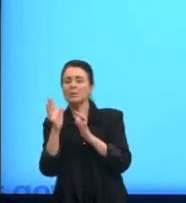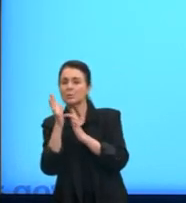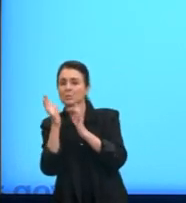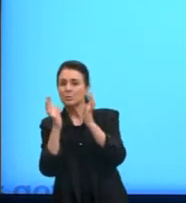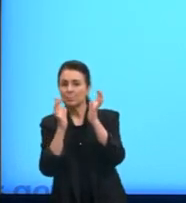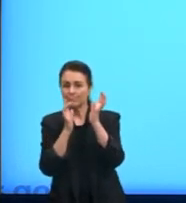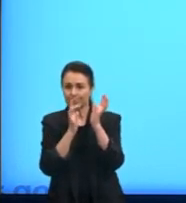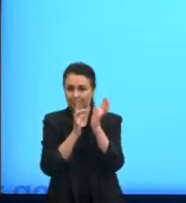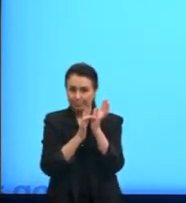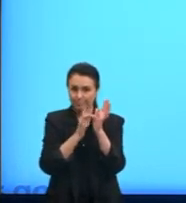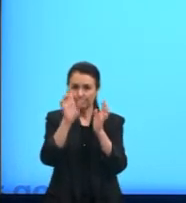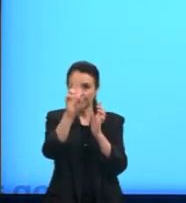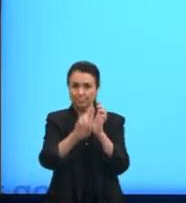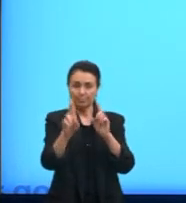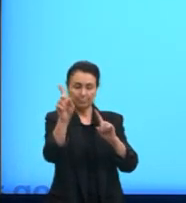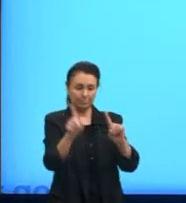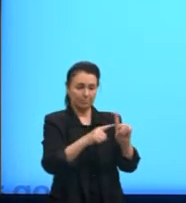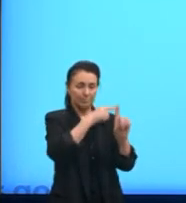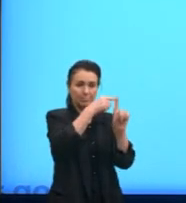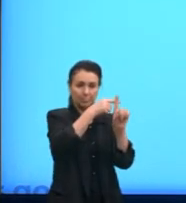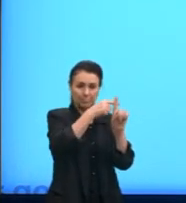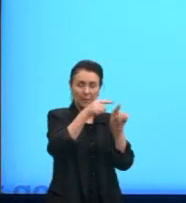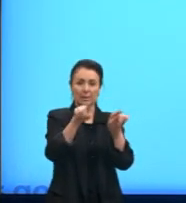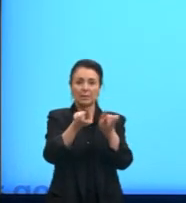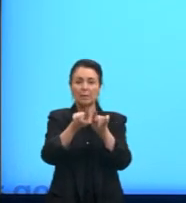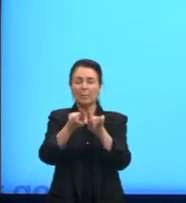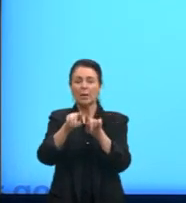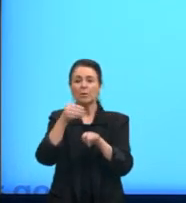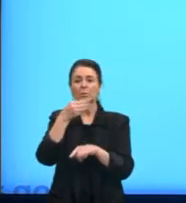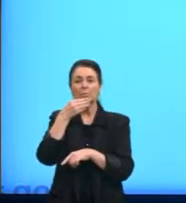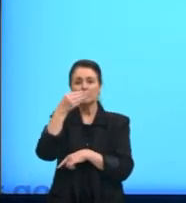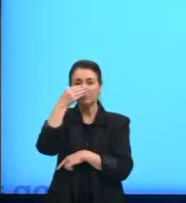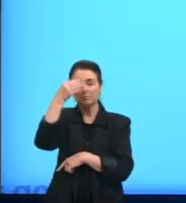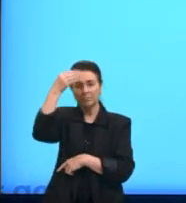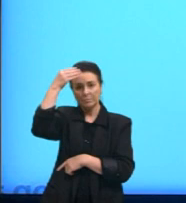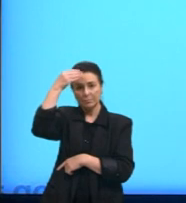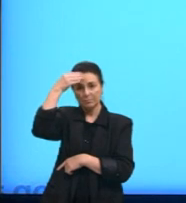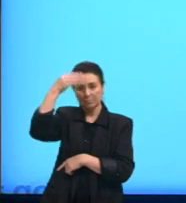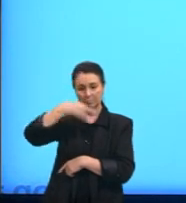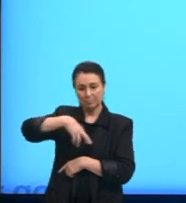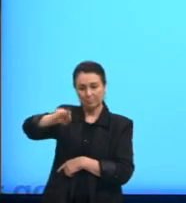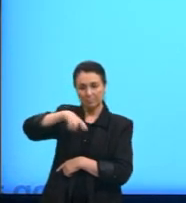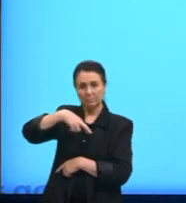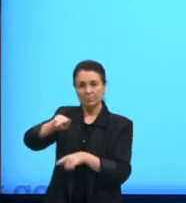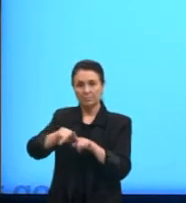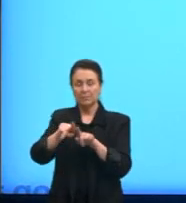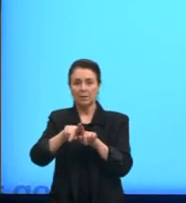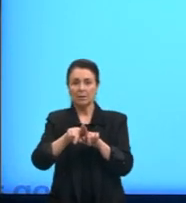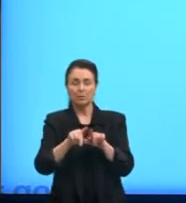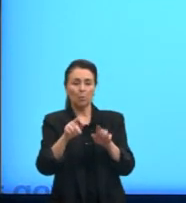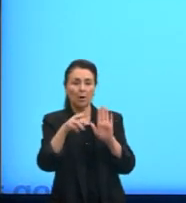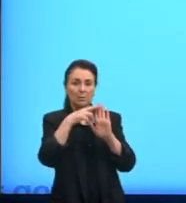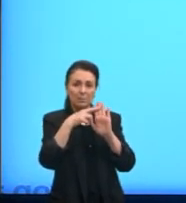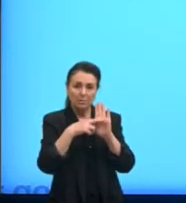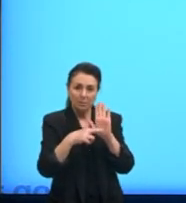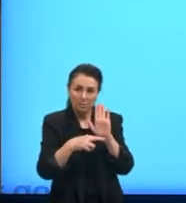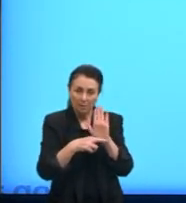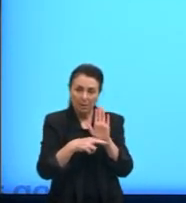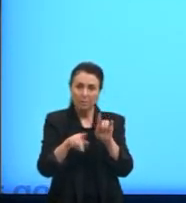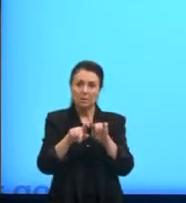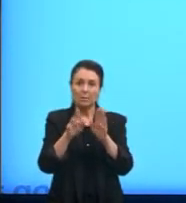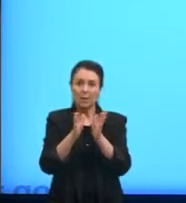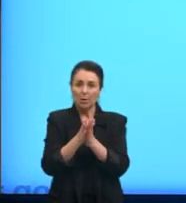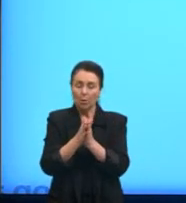salvação através da cruz o Islamismo as suas as suas leis as suas orientações através do Alcorão